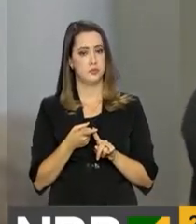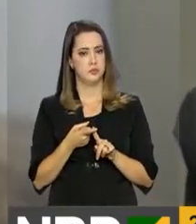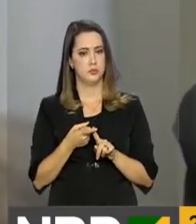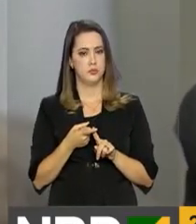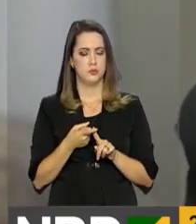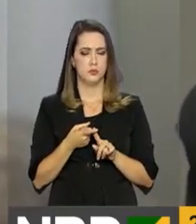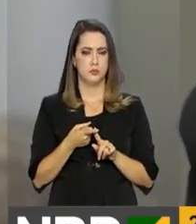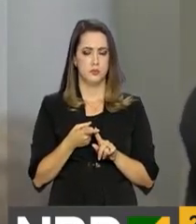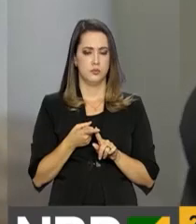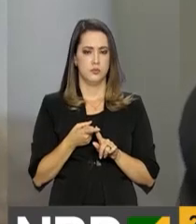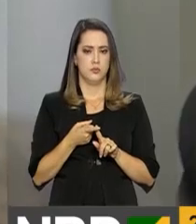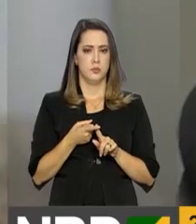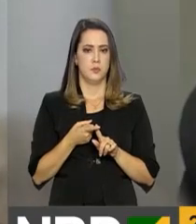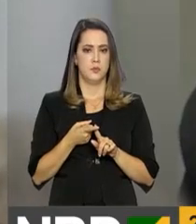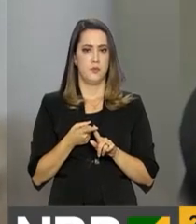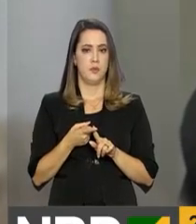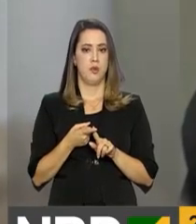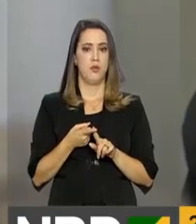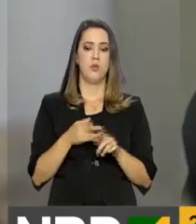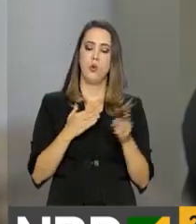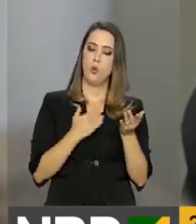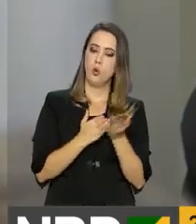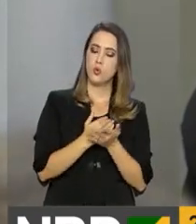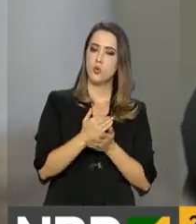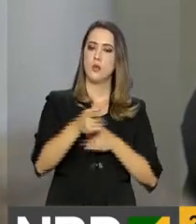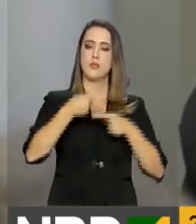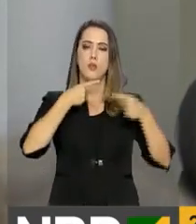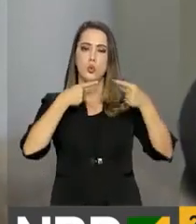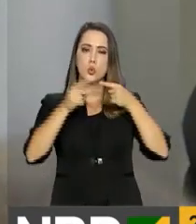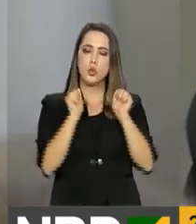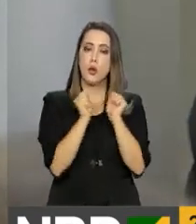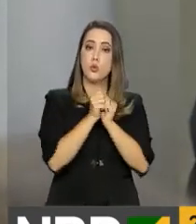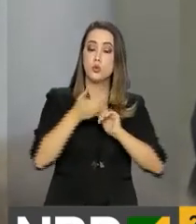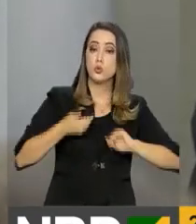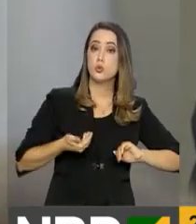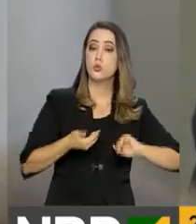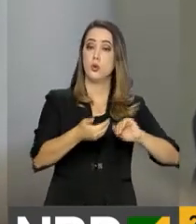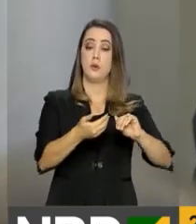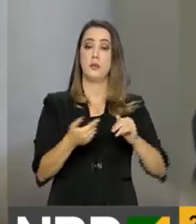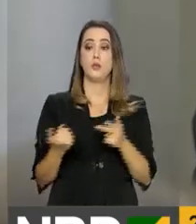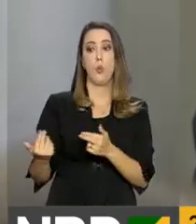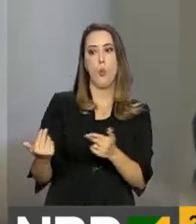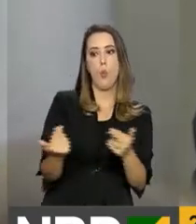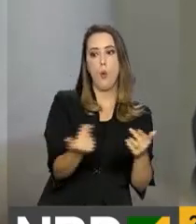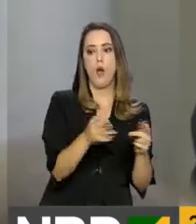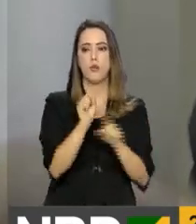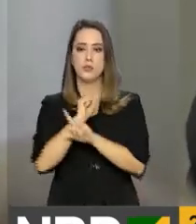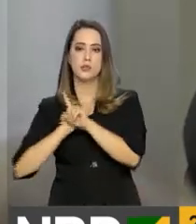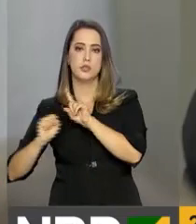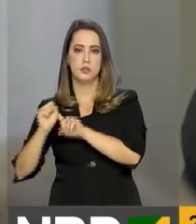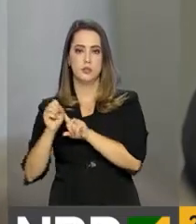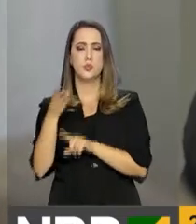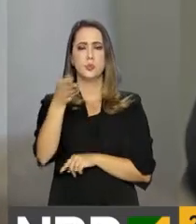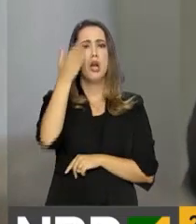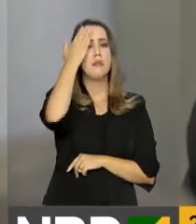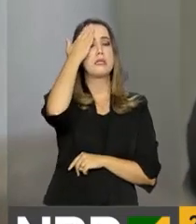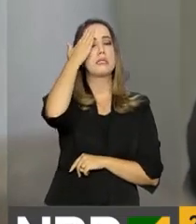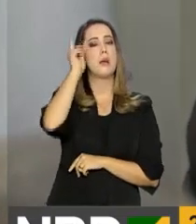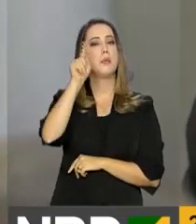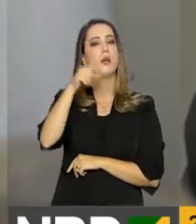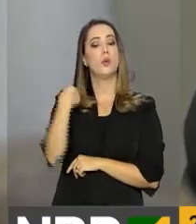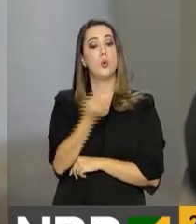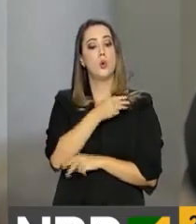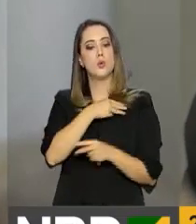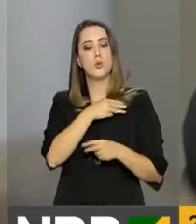a manutenção, naturalmente, do diálogo com o Congresso, mas de igual maneira diálogo com a sociedade. Você sabe que o nosso ministro do